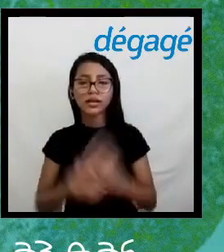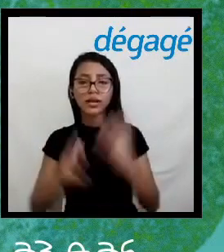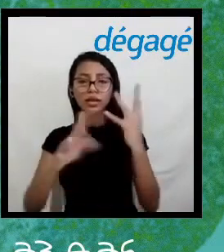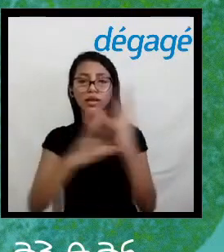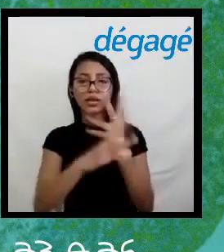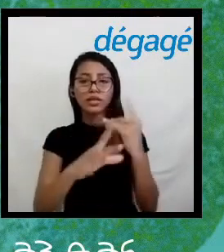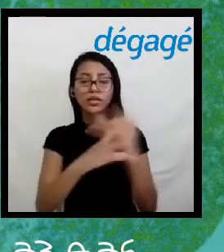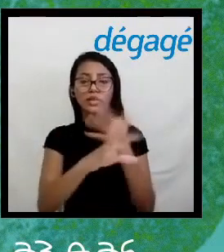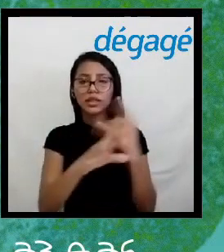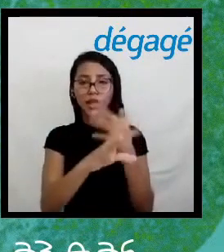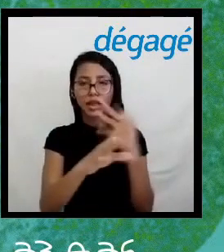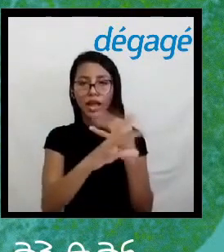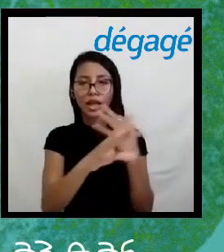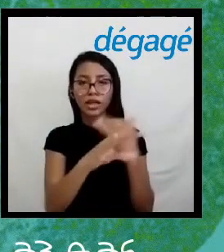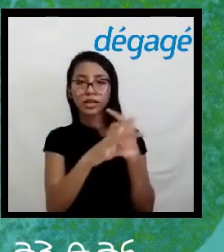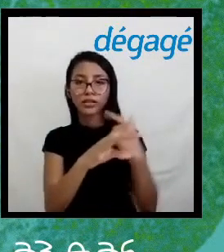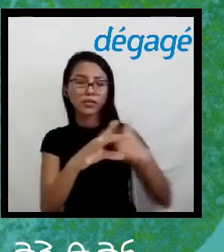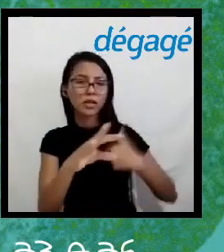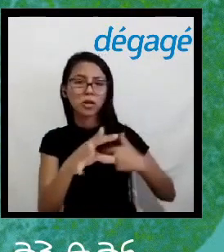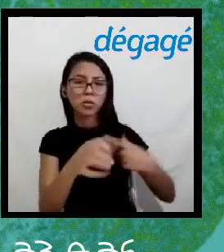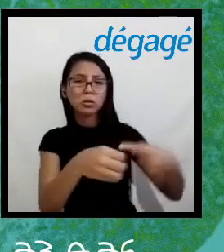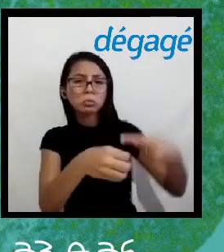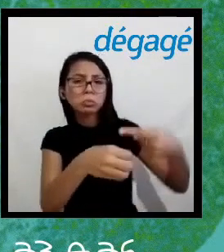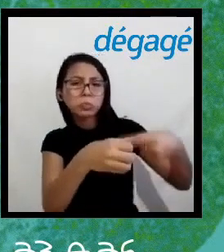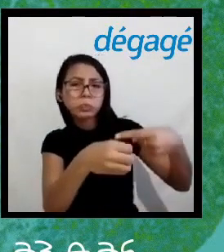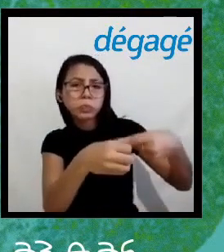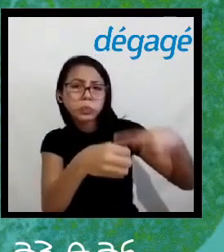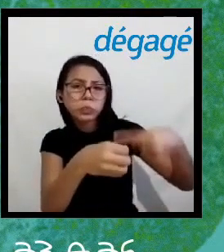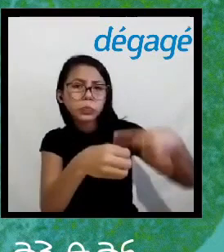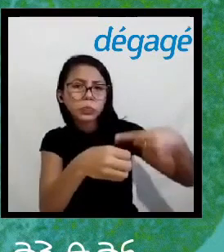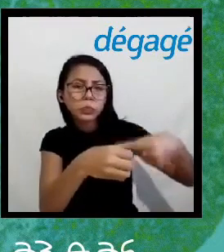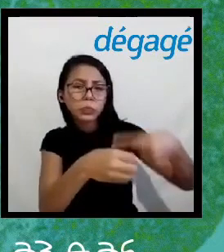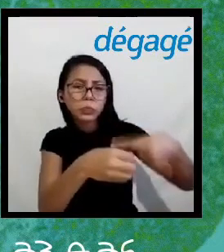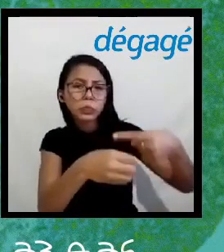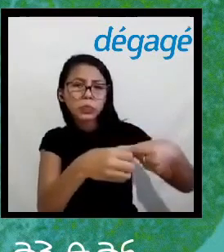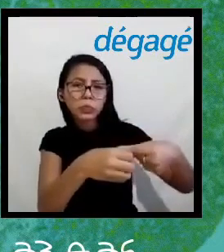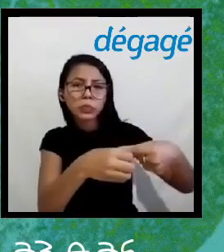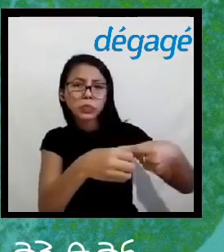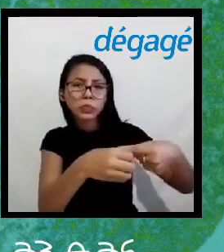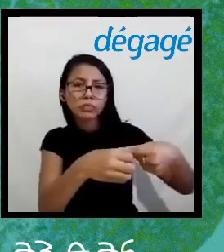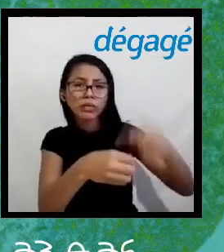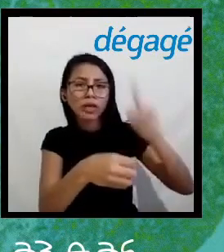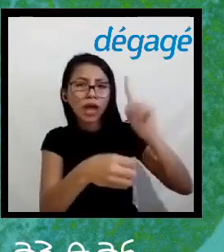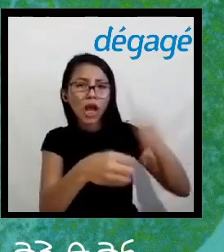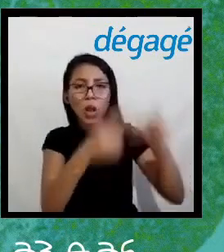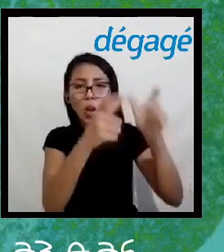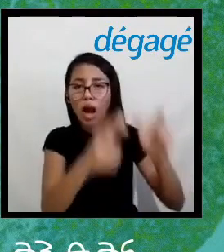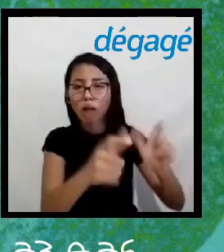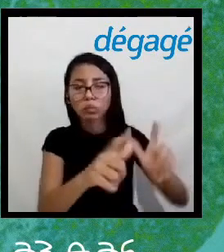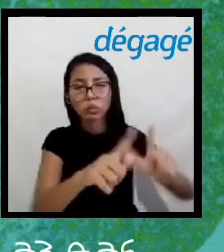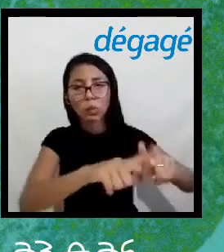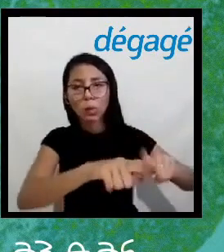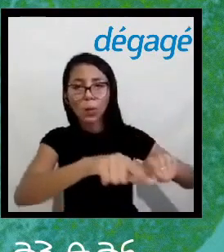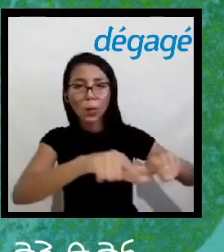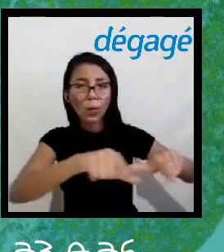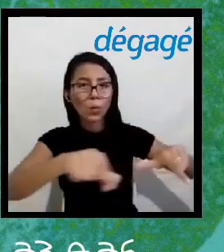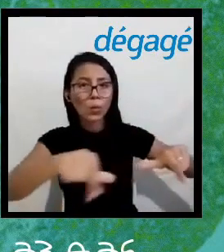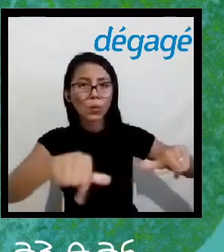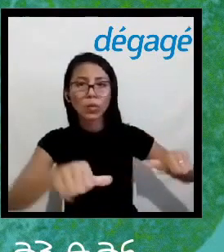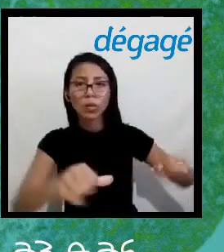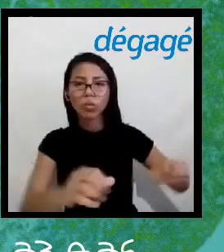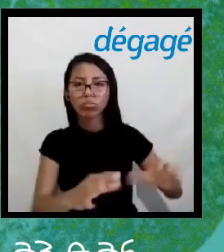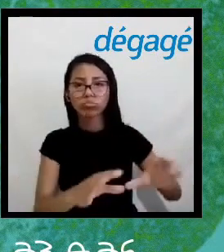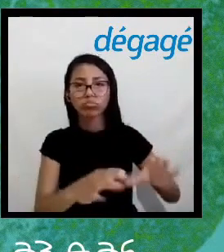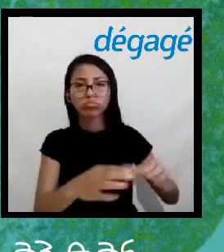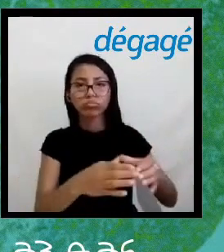minha adolescência numa cidade muito pequena. E é um lugar onde, por exemplo, não existe teatro. Não existe, assim. Não só o